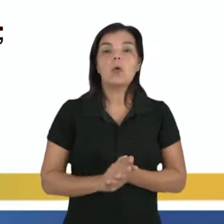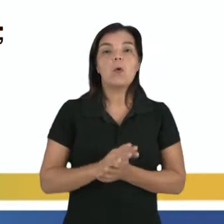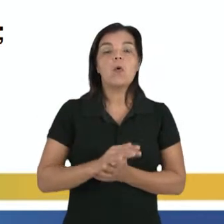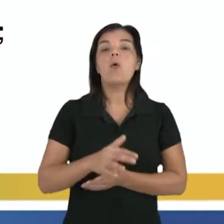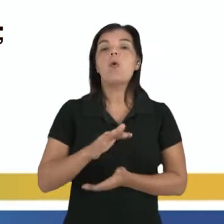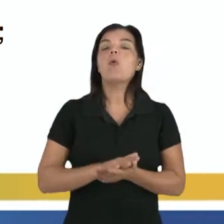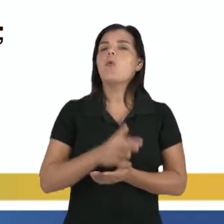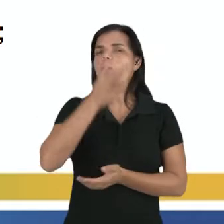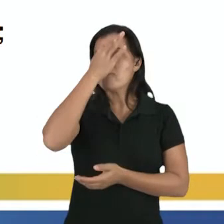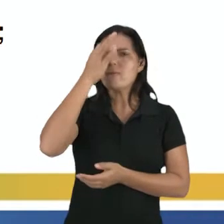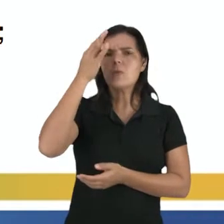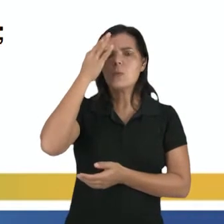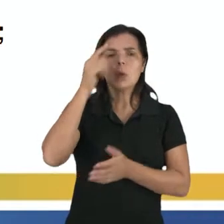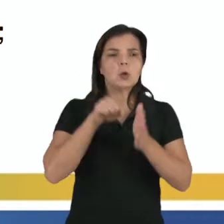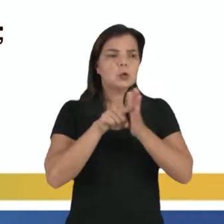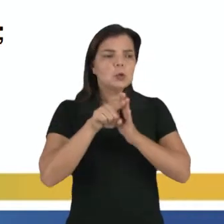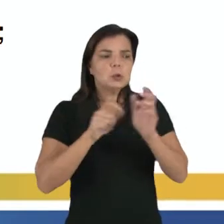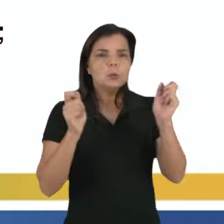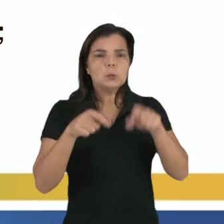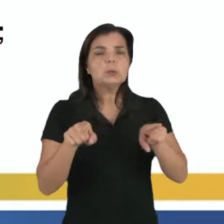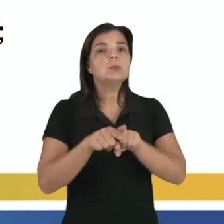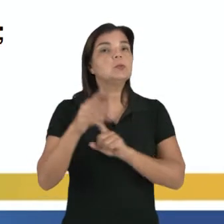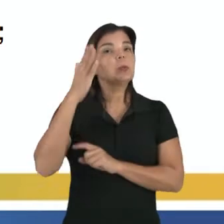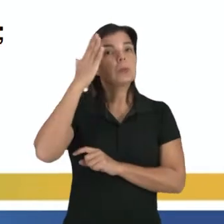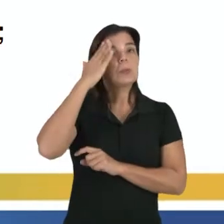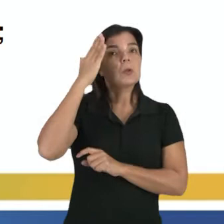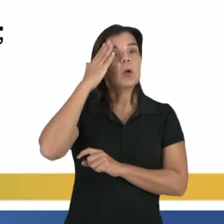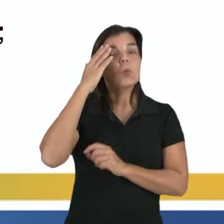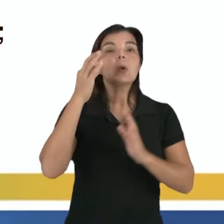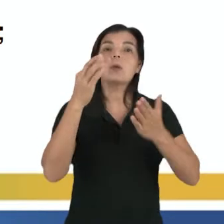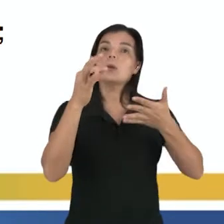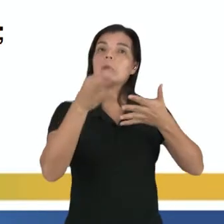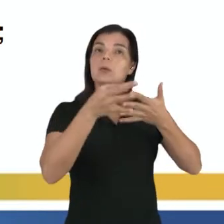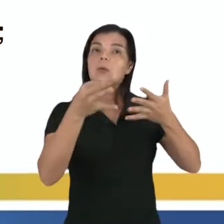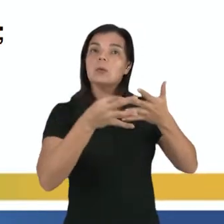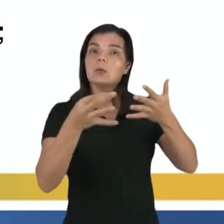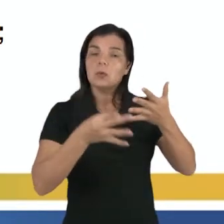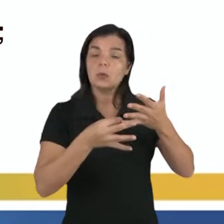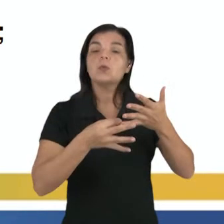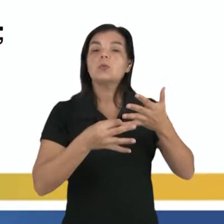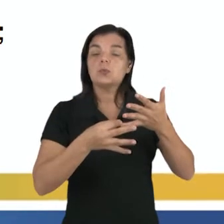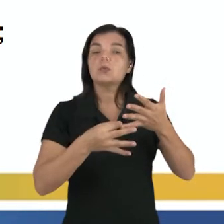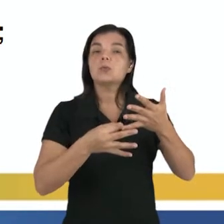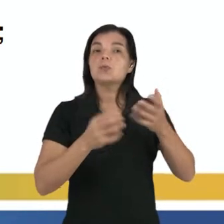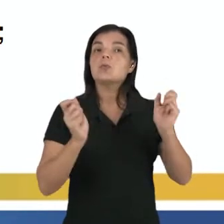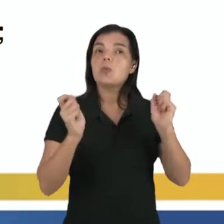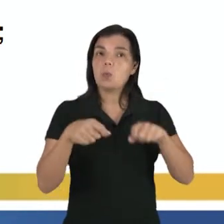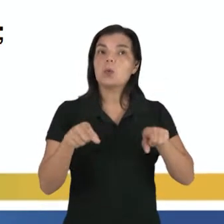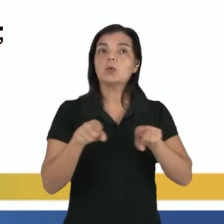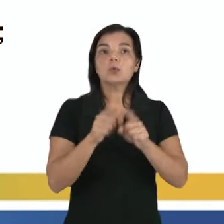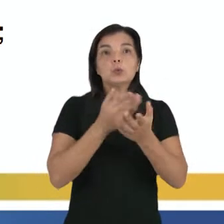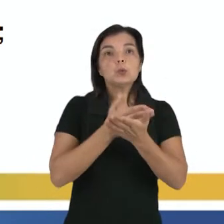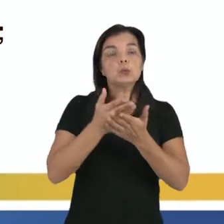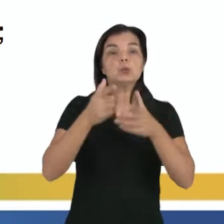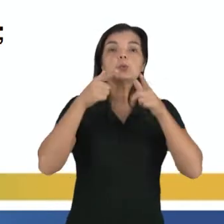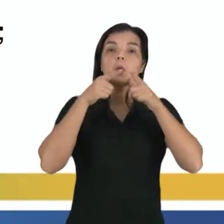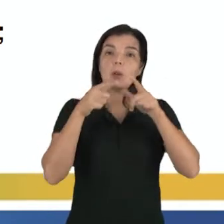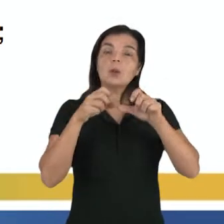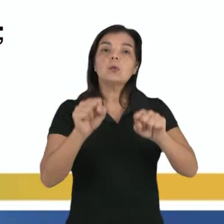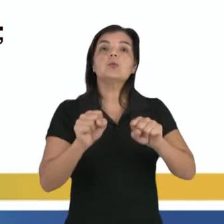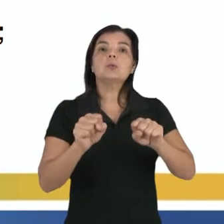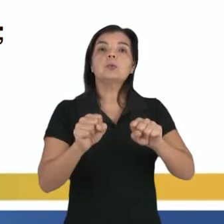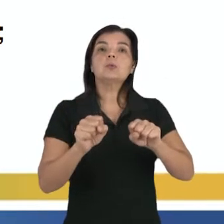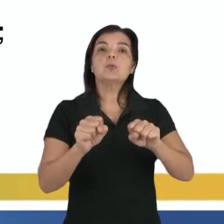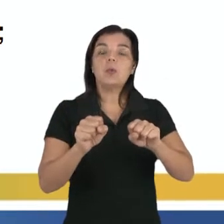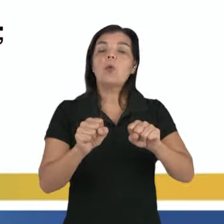filósofo formulasse uma ciência capaz de entender e classificar os elementos que permitem os enunciados linguísticos